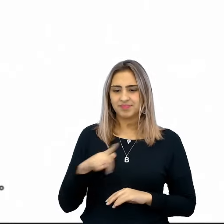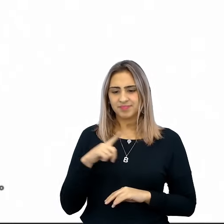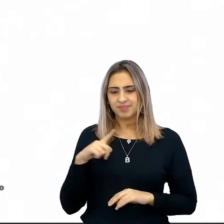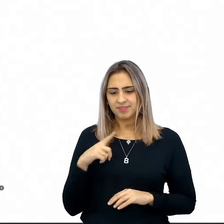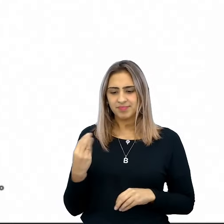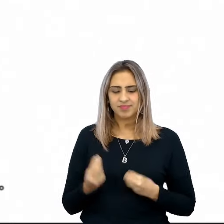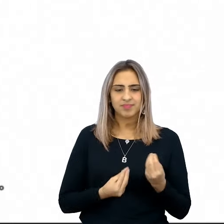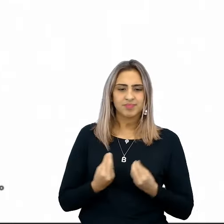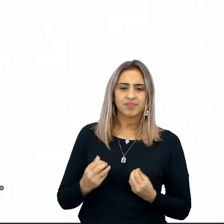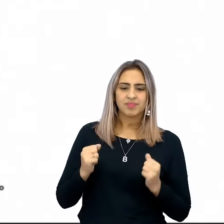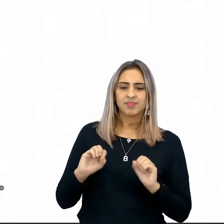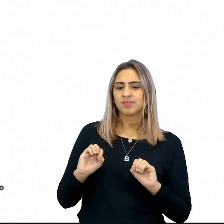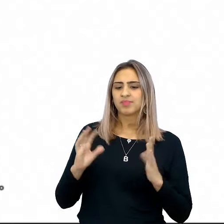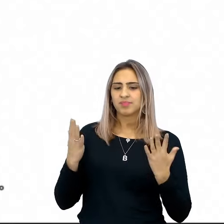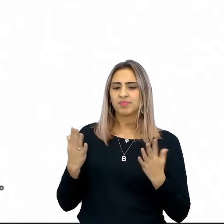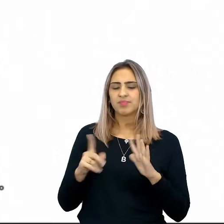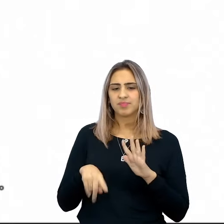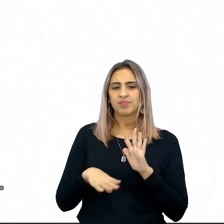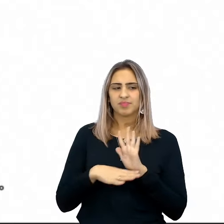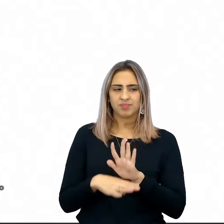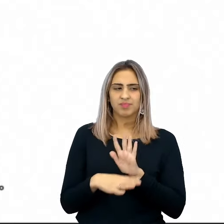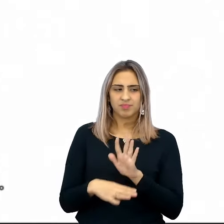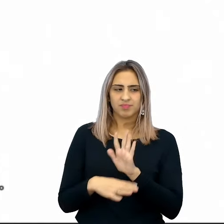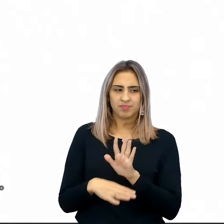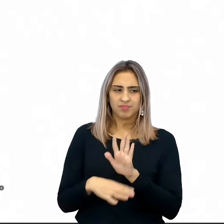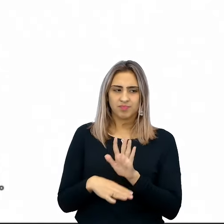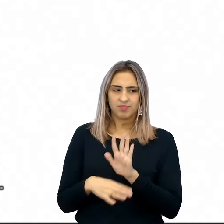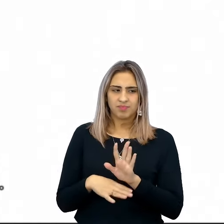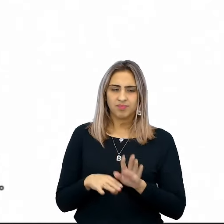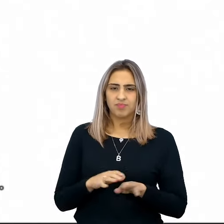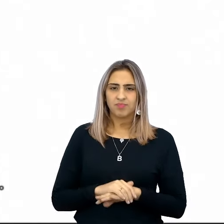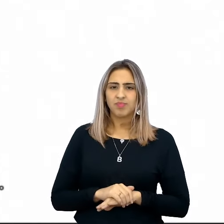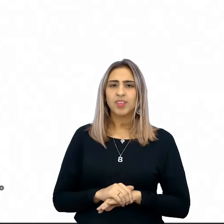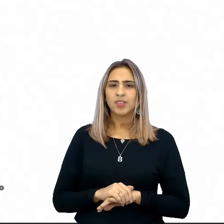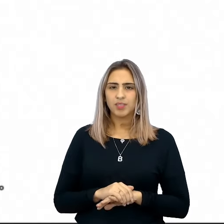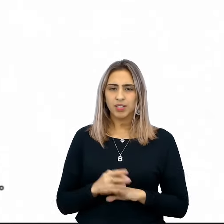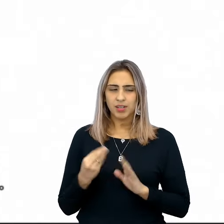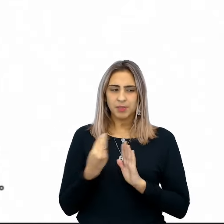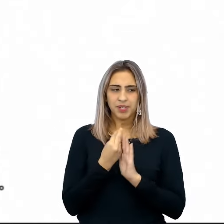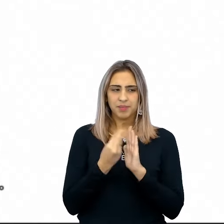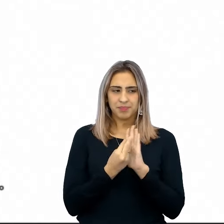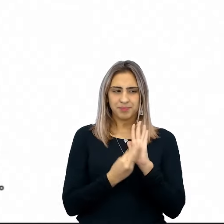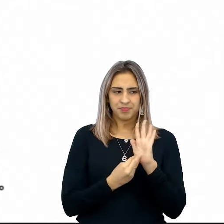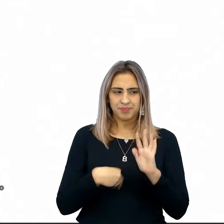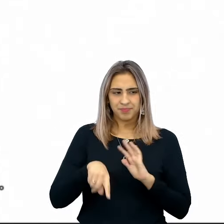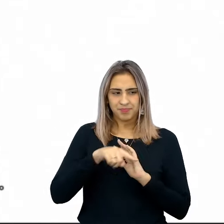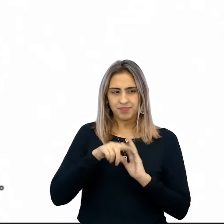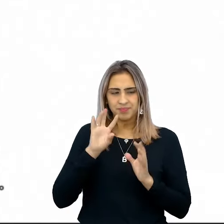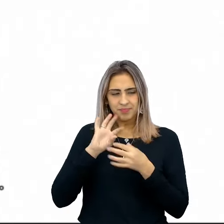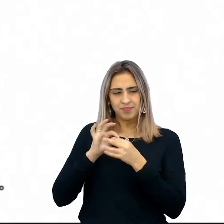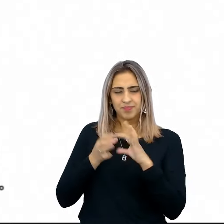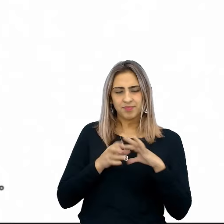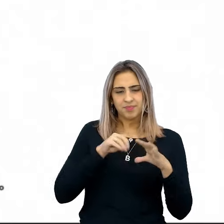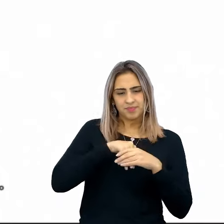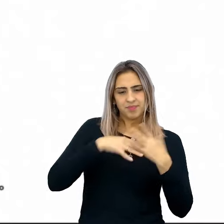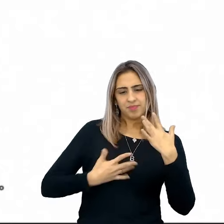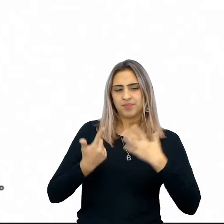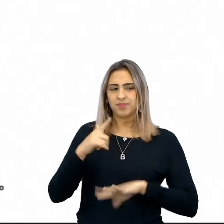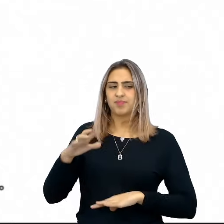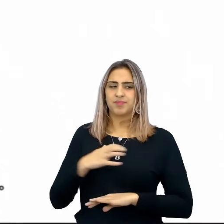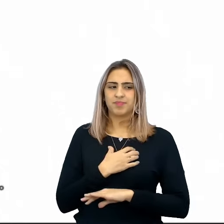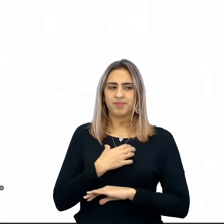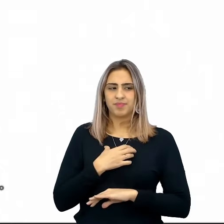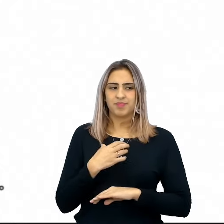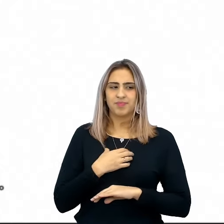pode se resolver, vai contribuir para que as crianças consolidem esse conteúdo, né? E assim dê conta de outras